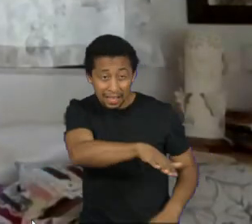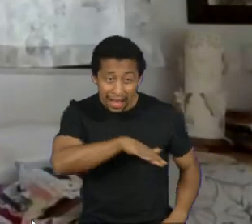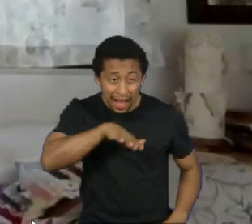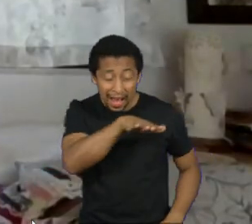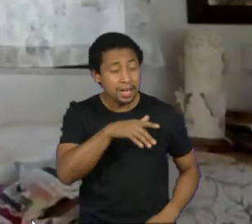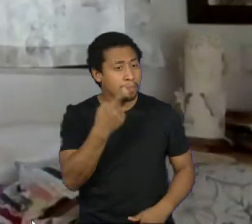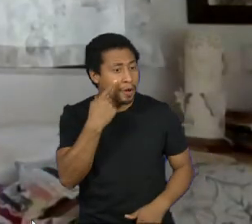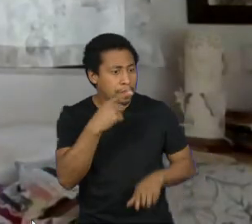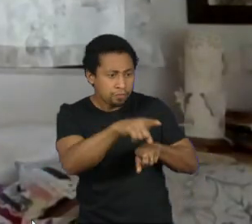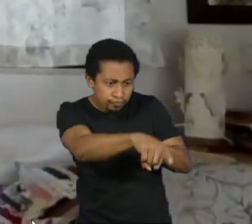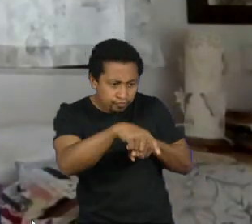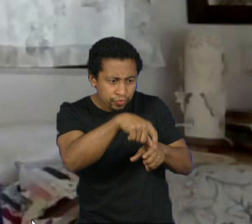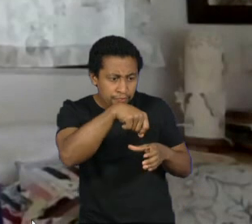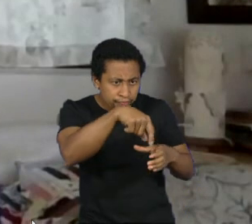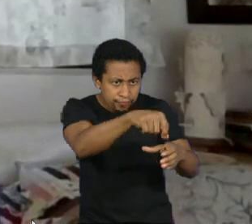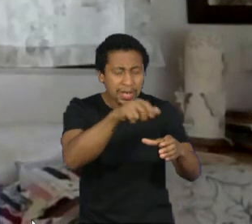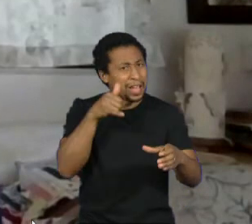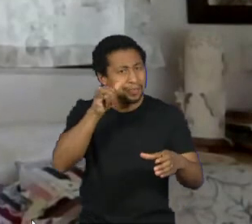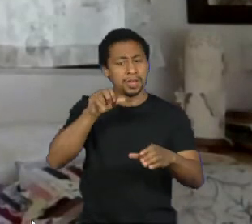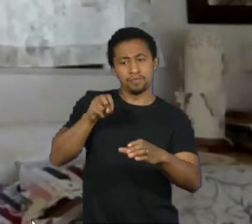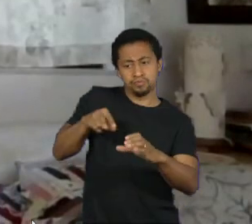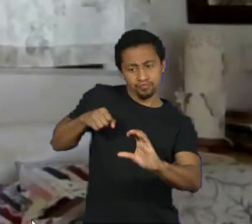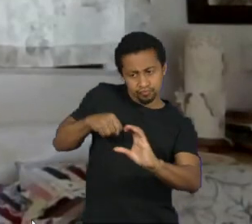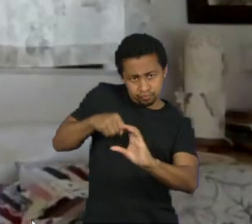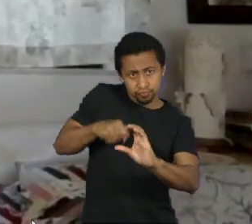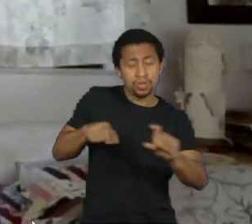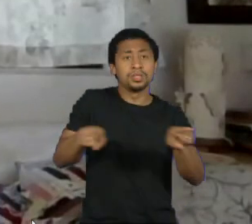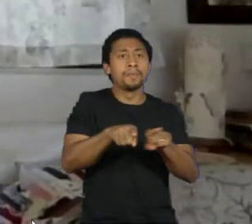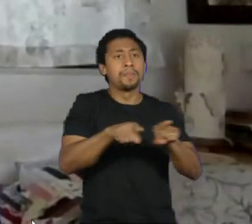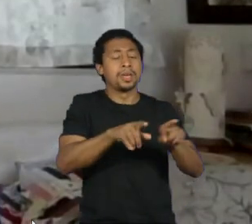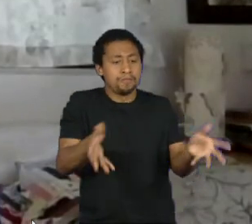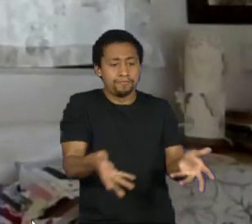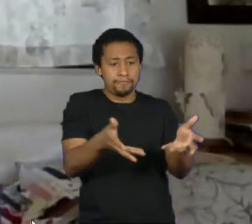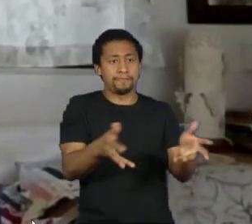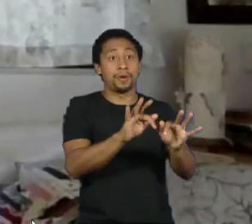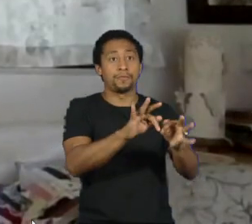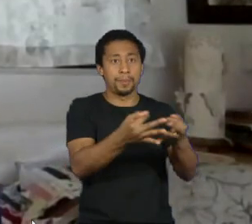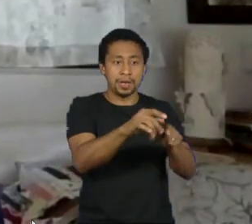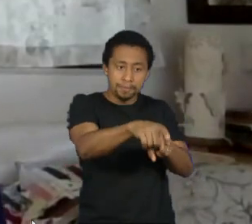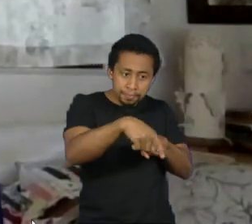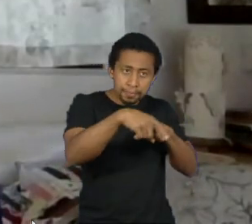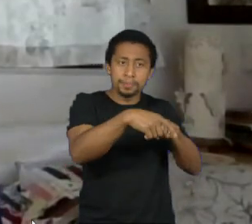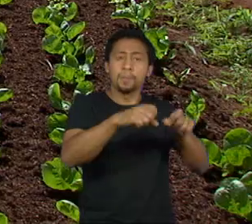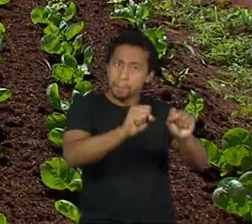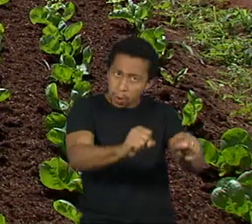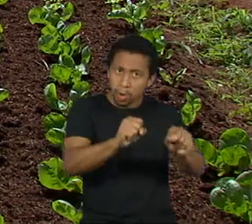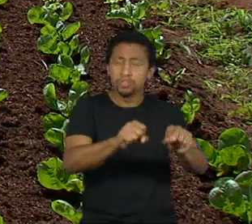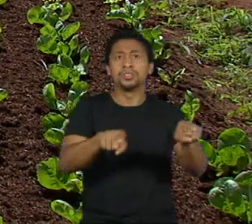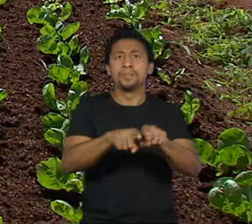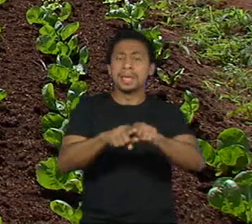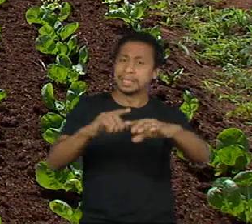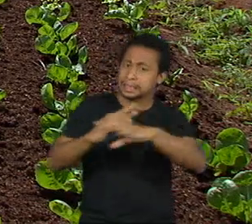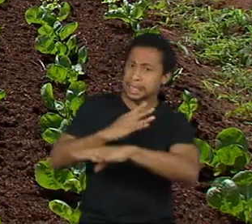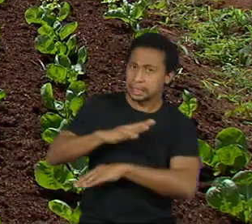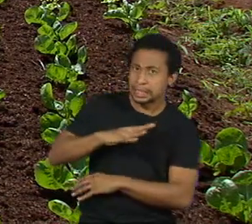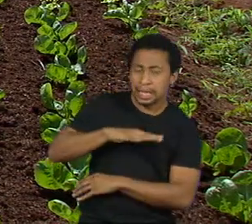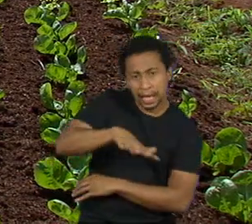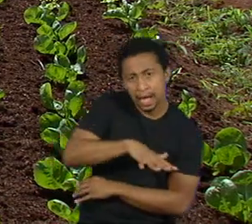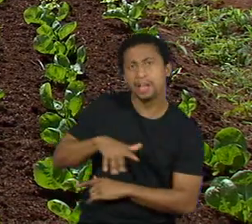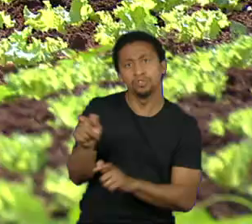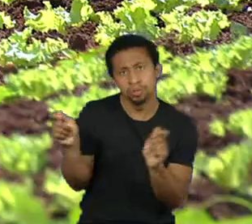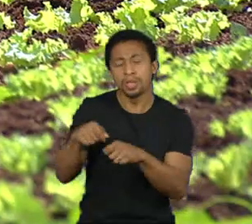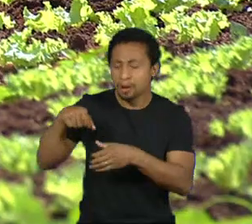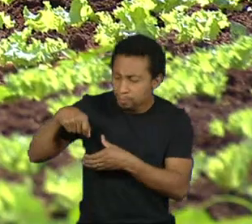a agricultura familiar, nós temos um grande potencial de fazer agricultura urbana, nós precisamos, inclusive, olhar